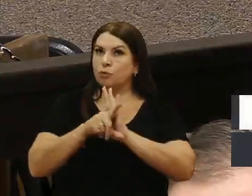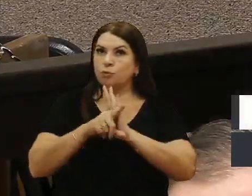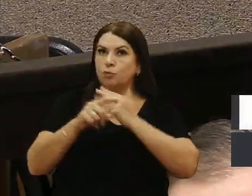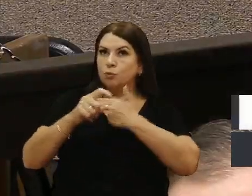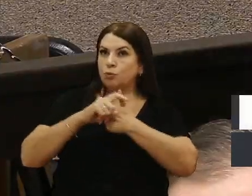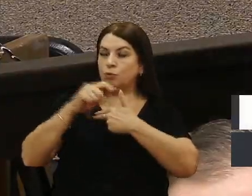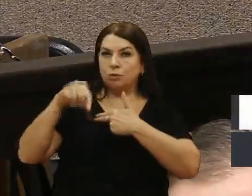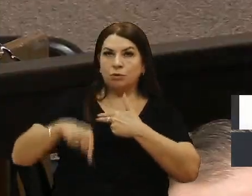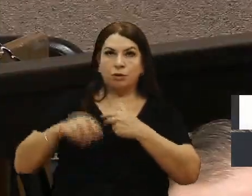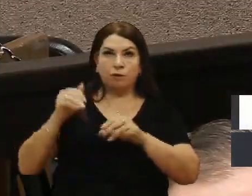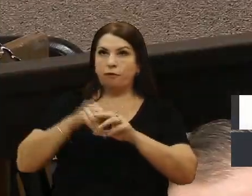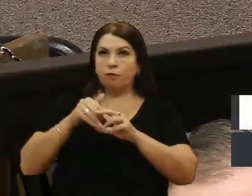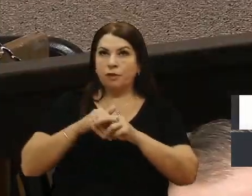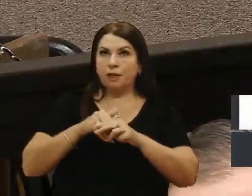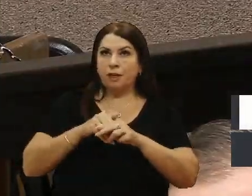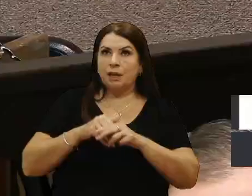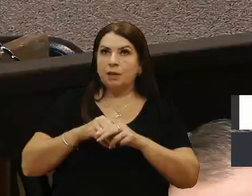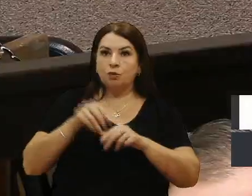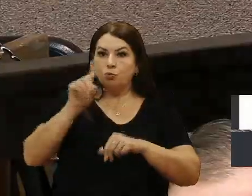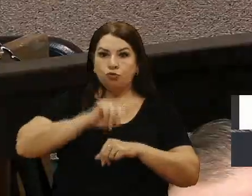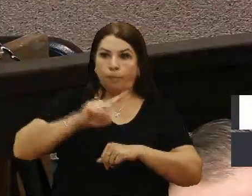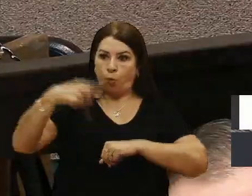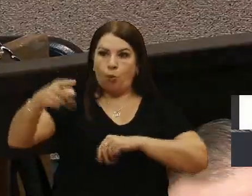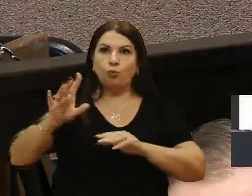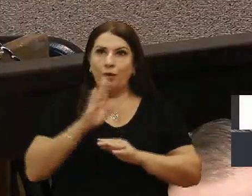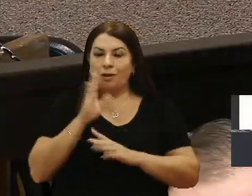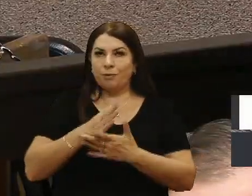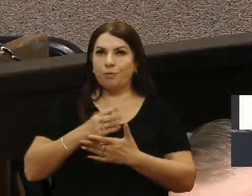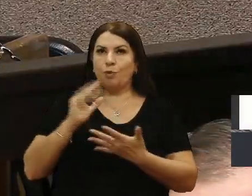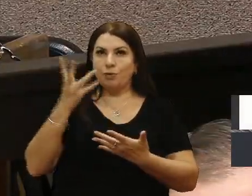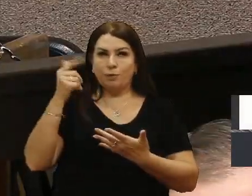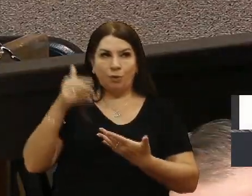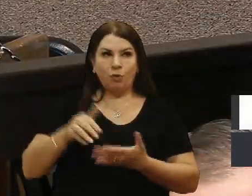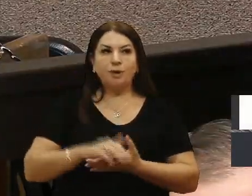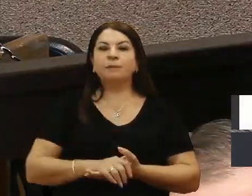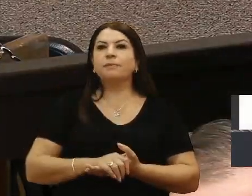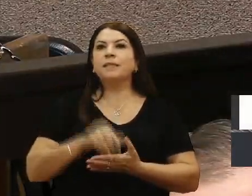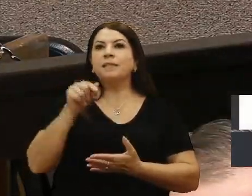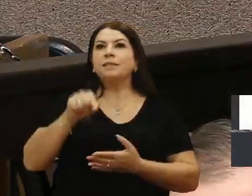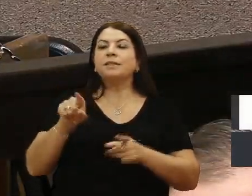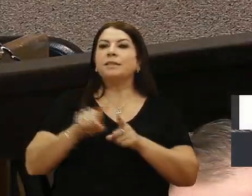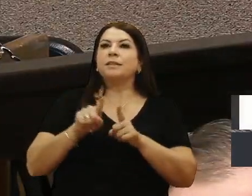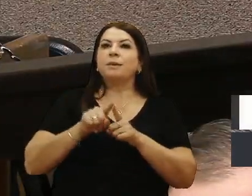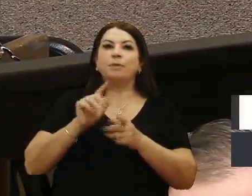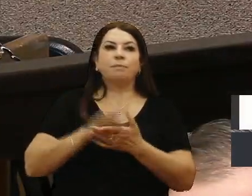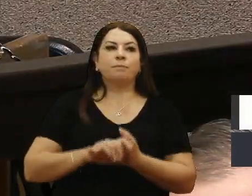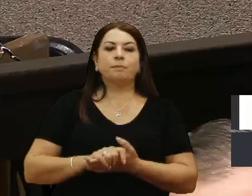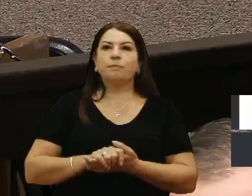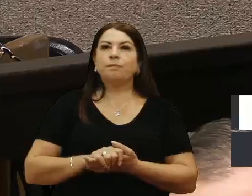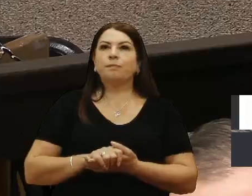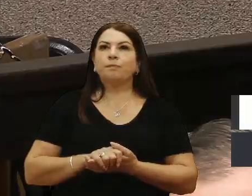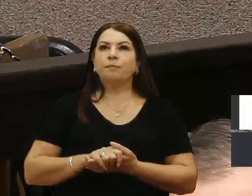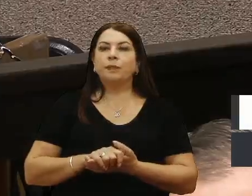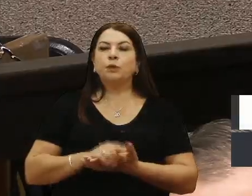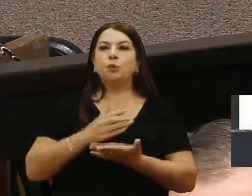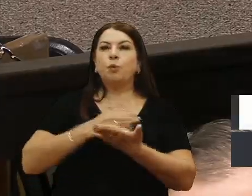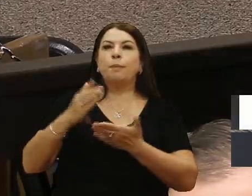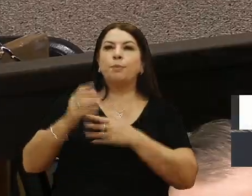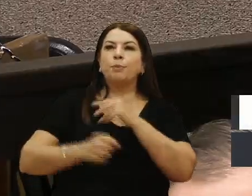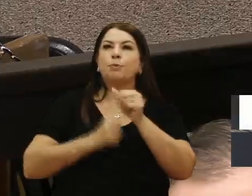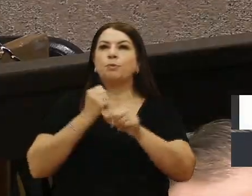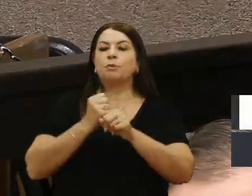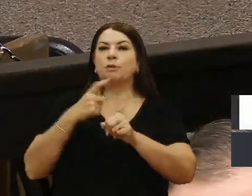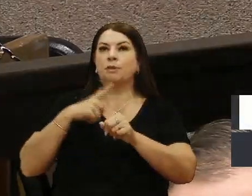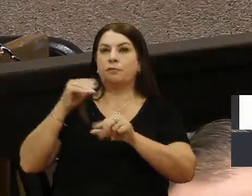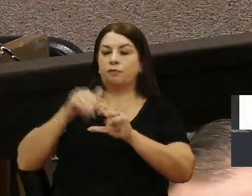Executivo que a gente tem que votar de um dia para o outro. Como aconteceu agora, a questão no início do ano que a gente teve